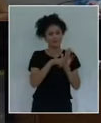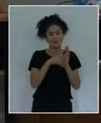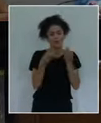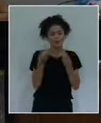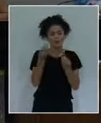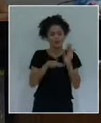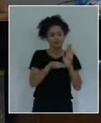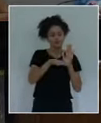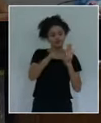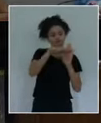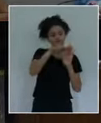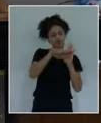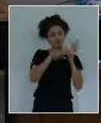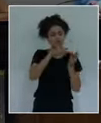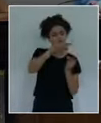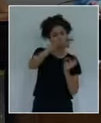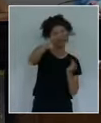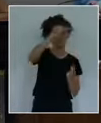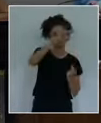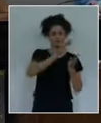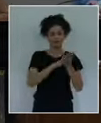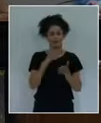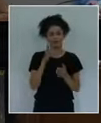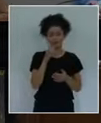para as pessoas desses municípios.